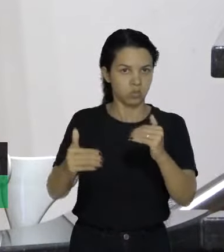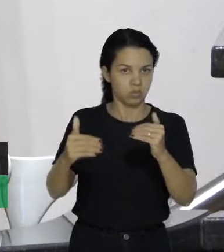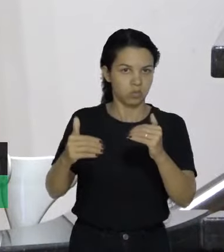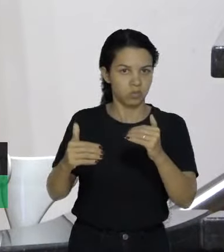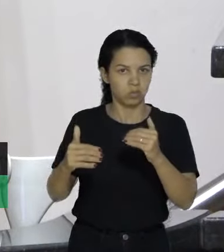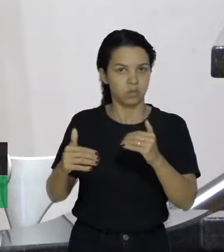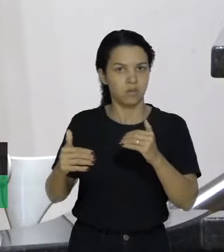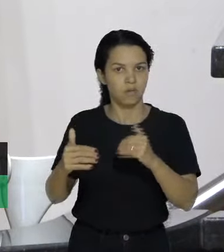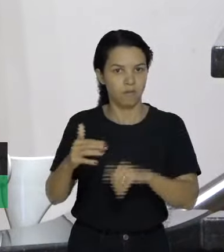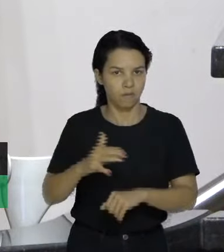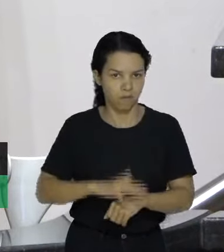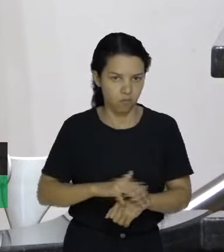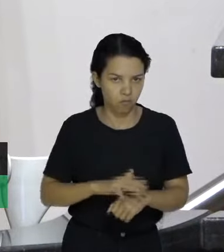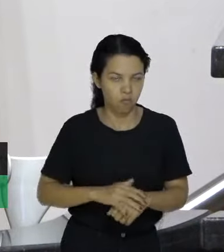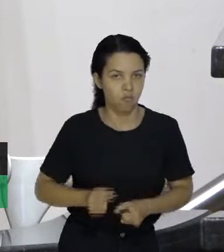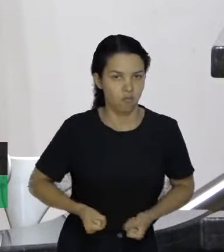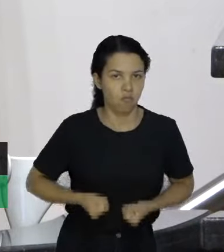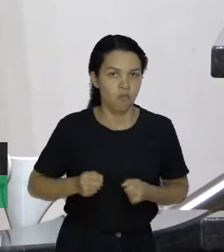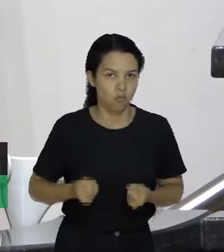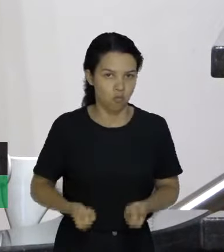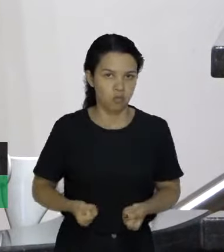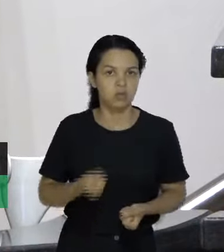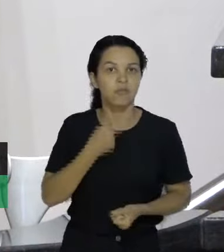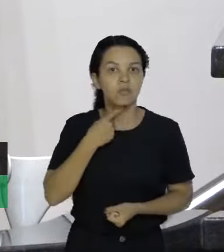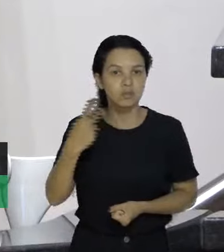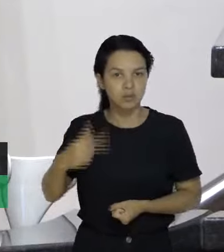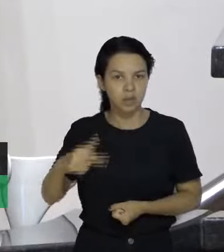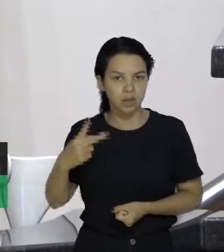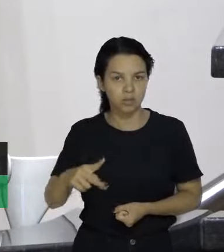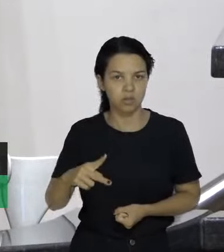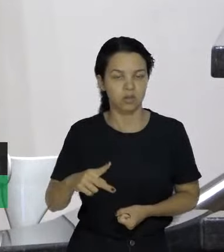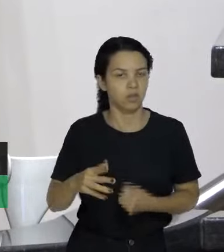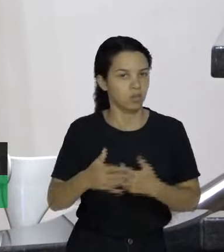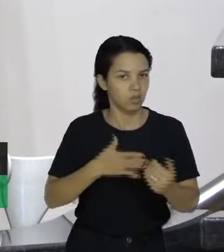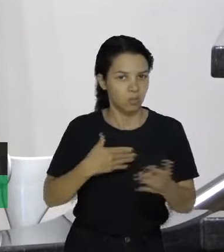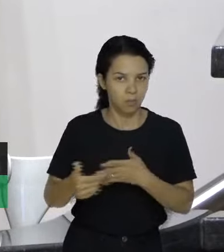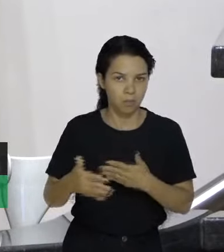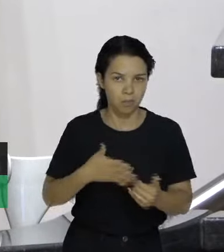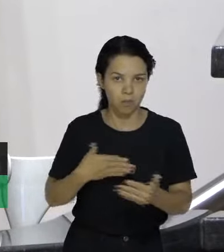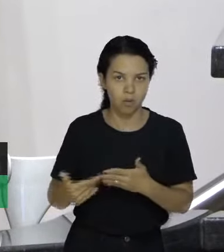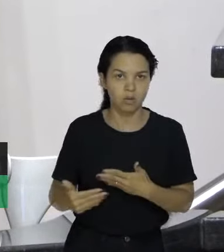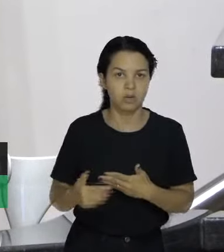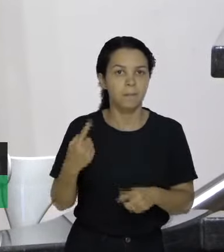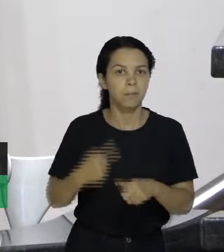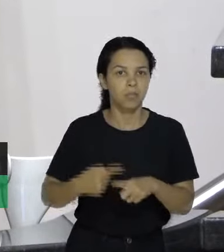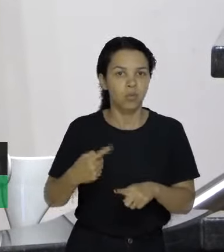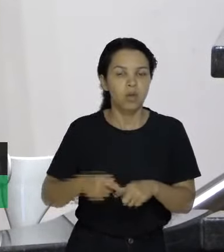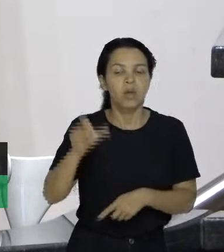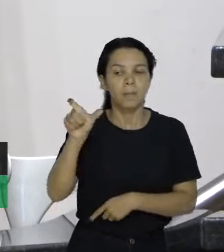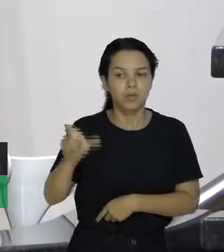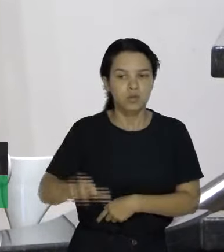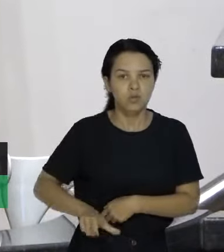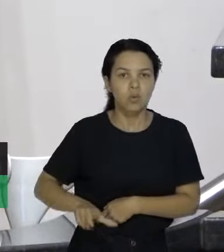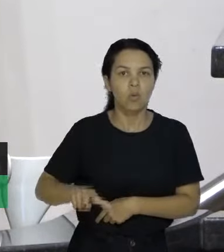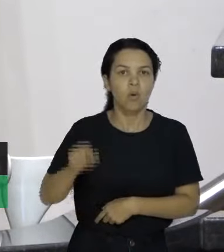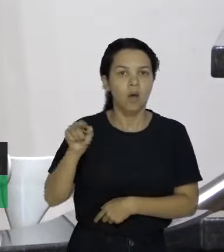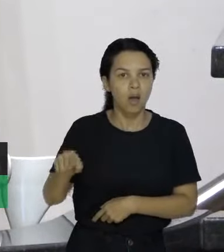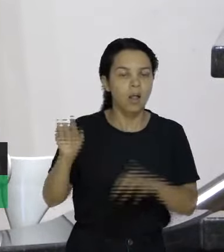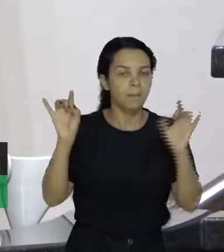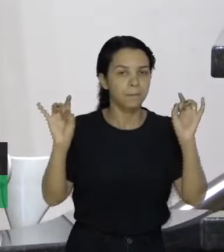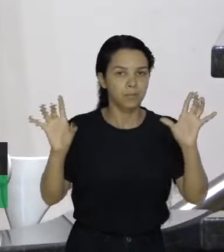forças por sua vontade ou algo assim Mas independente disso porque ter o privilégio de ter